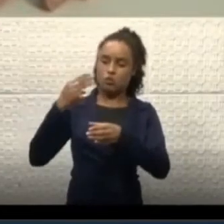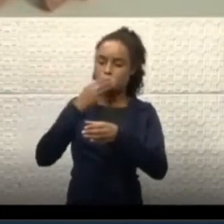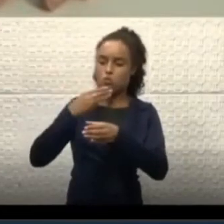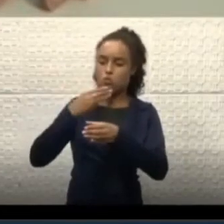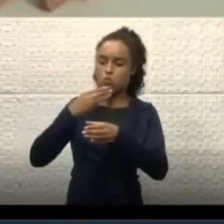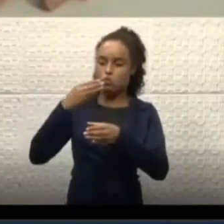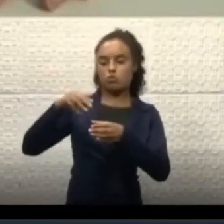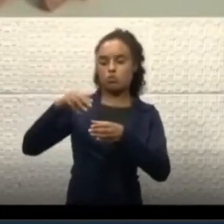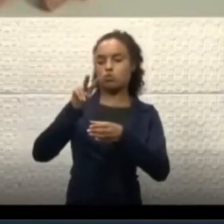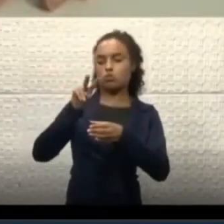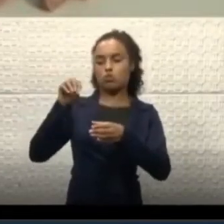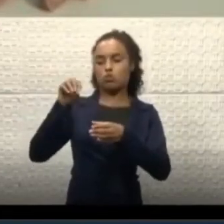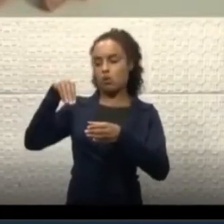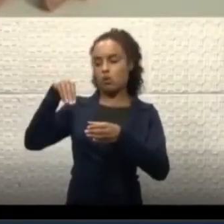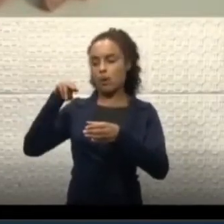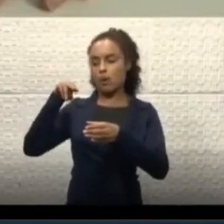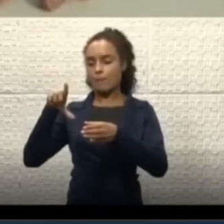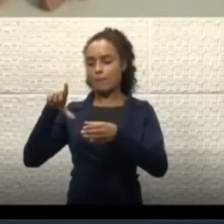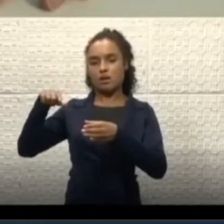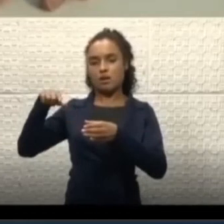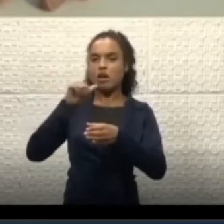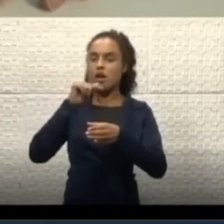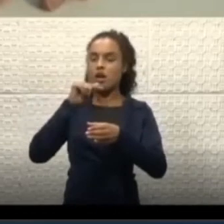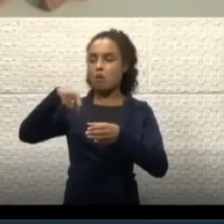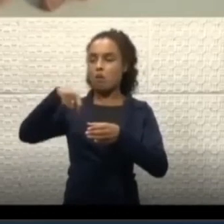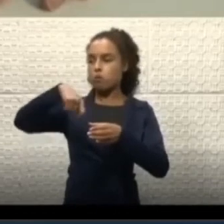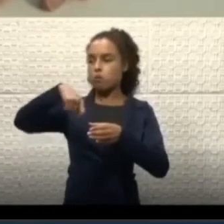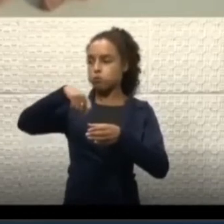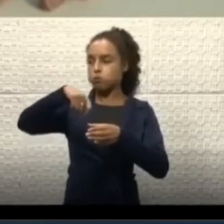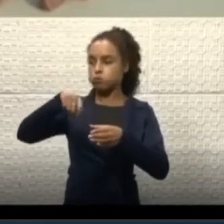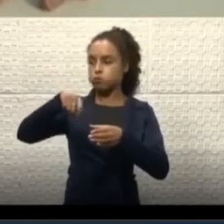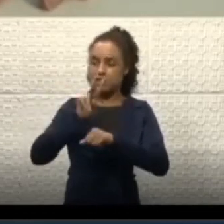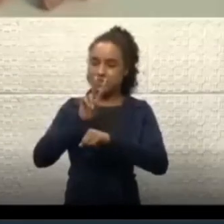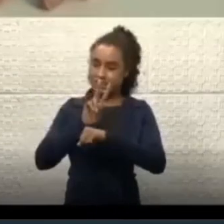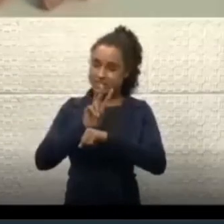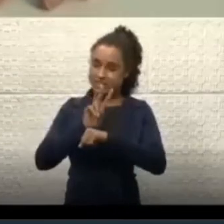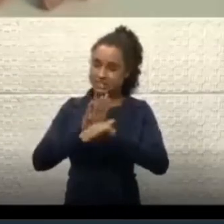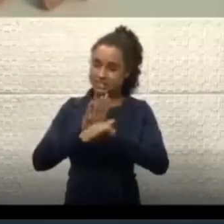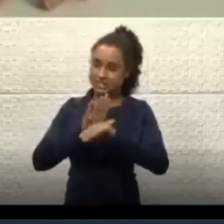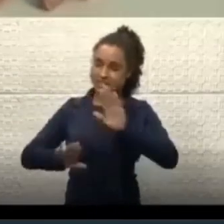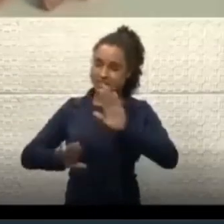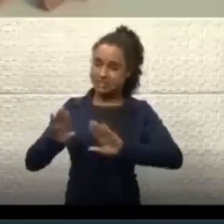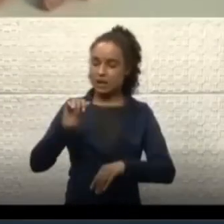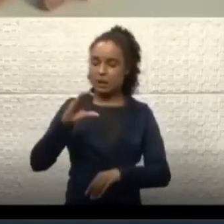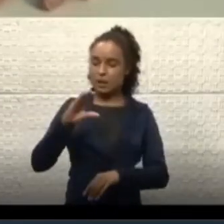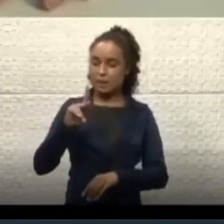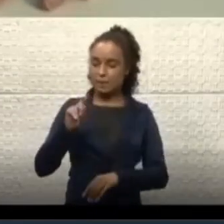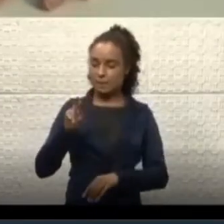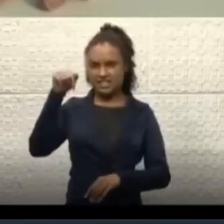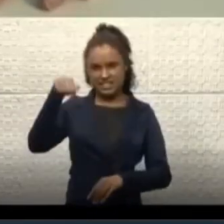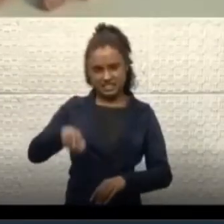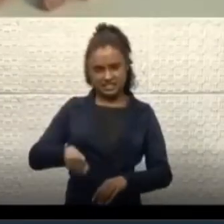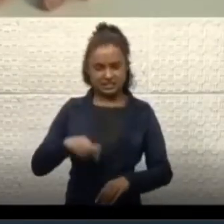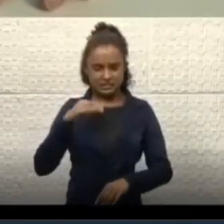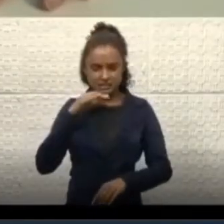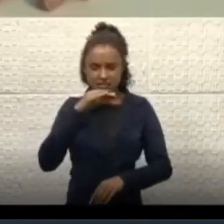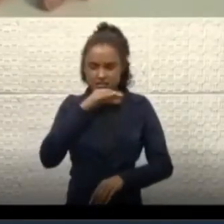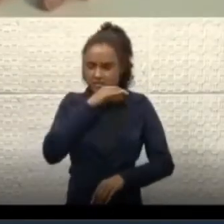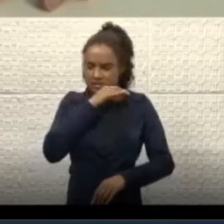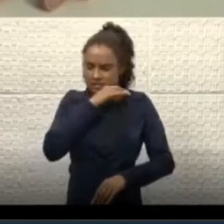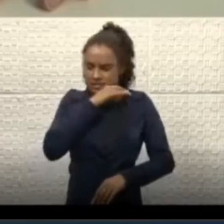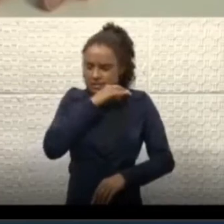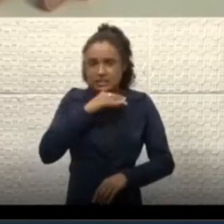os 200 ml de água. Então cuidado nesse momento, porque o becker vai estar quente, ele vai estar aí a